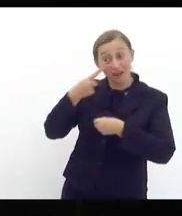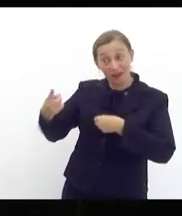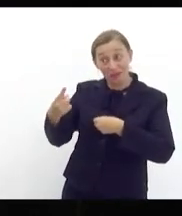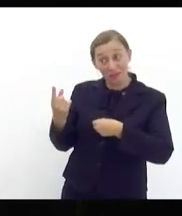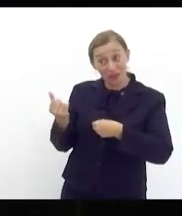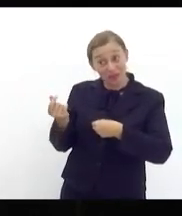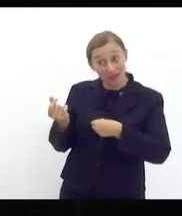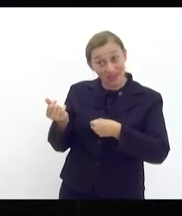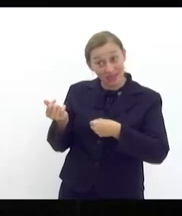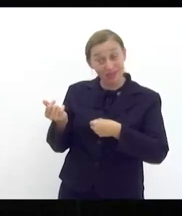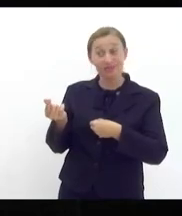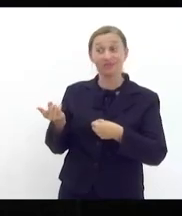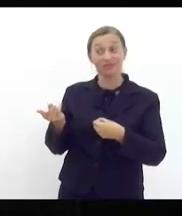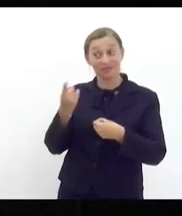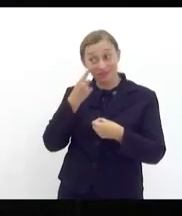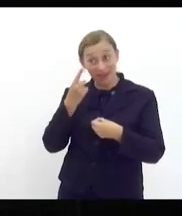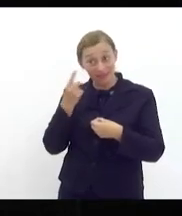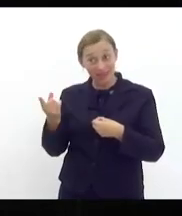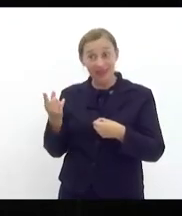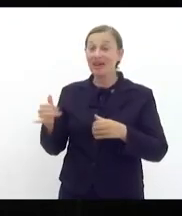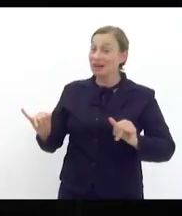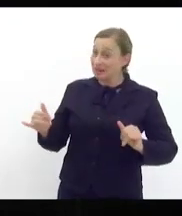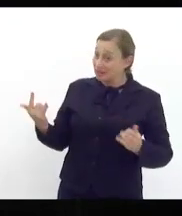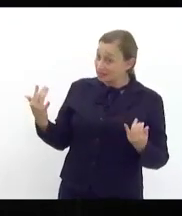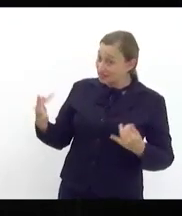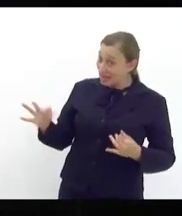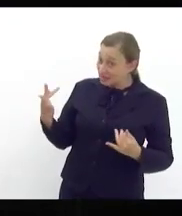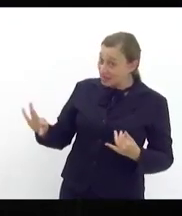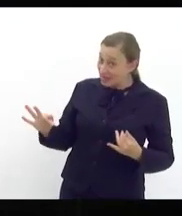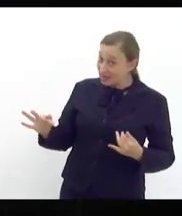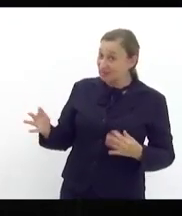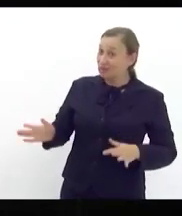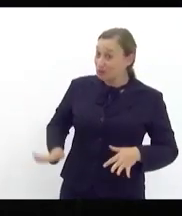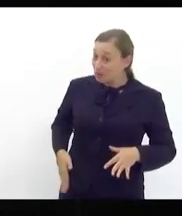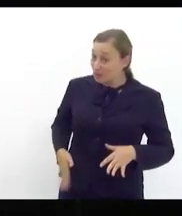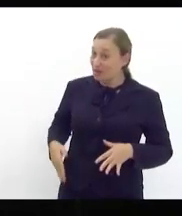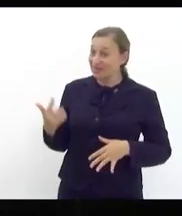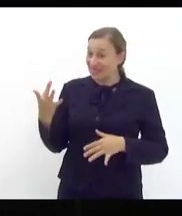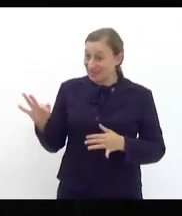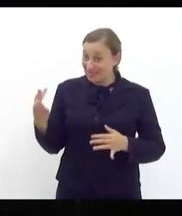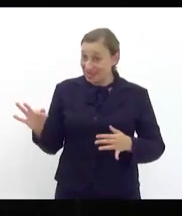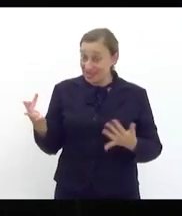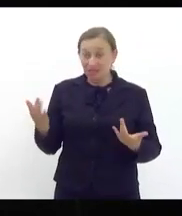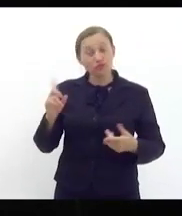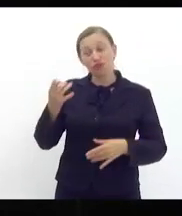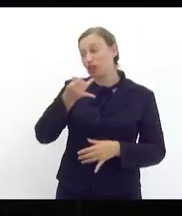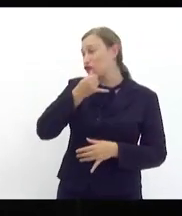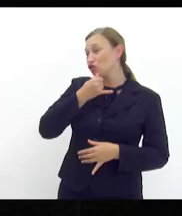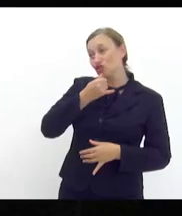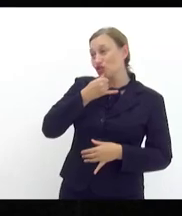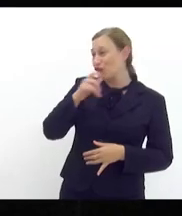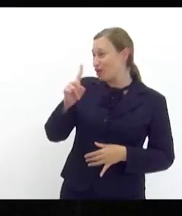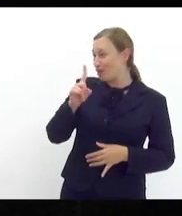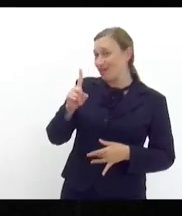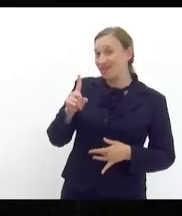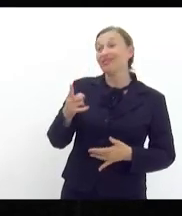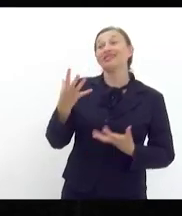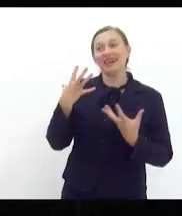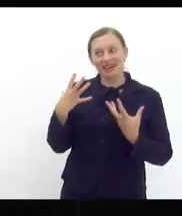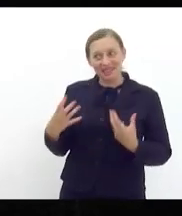não é verdade? está doendo? está com dor de cotovelo? não faz essa carinha triste não tem que